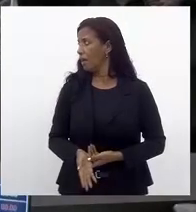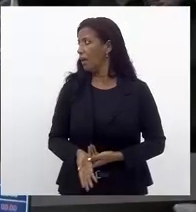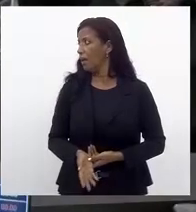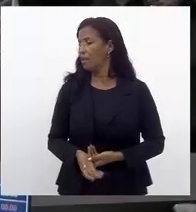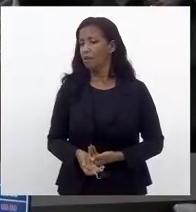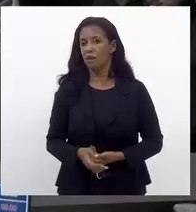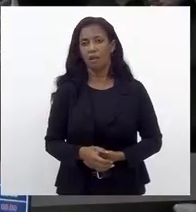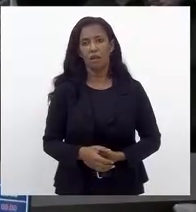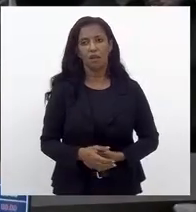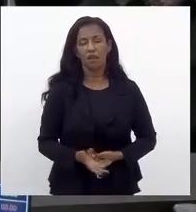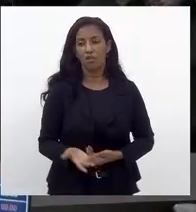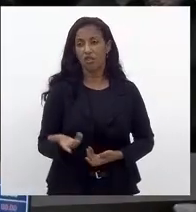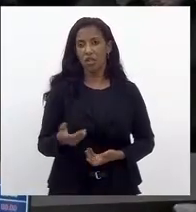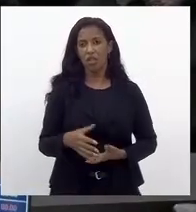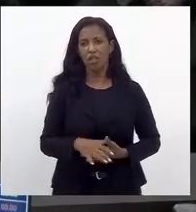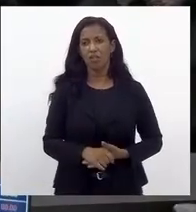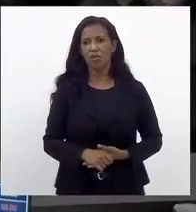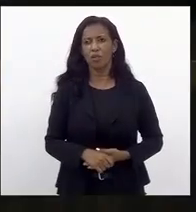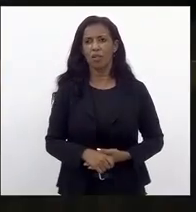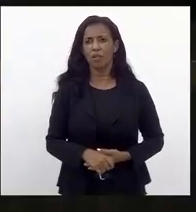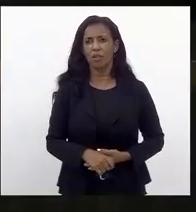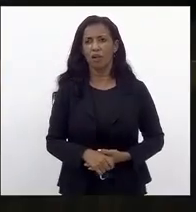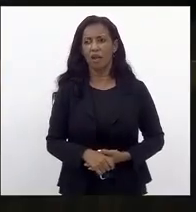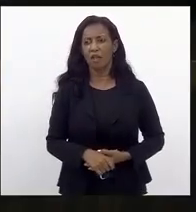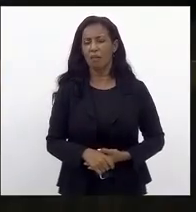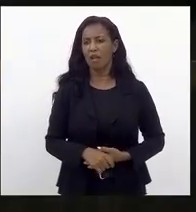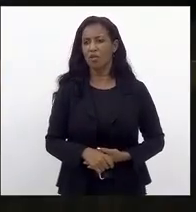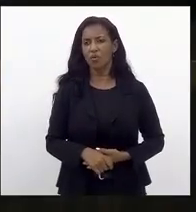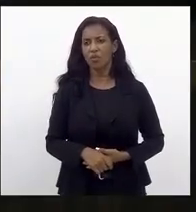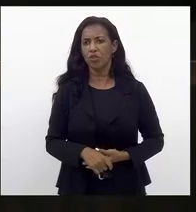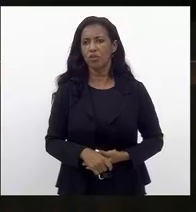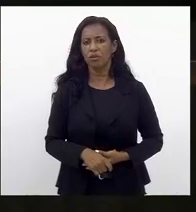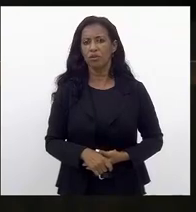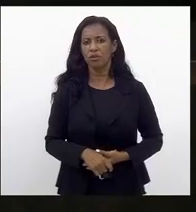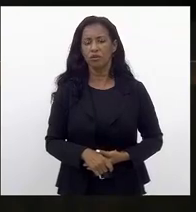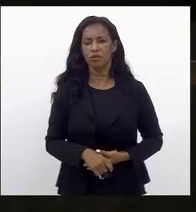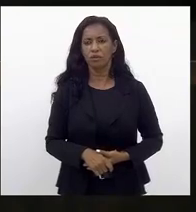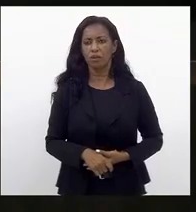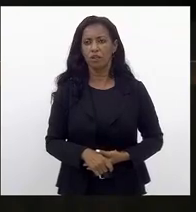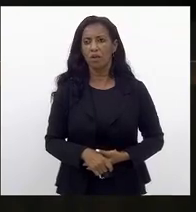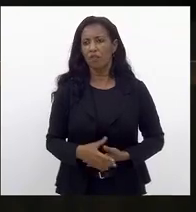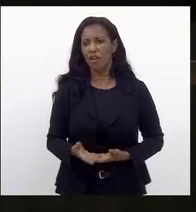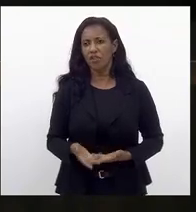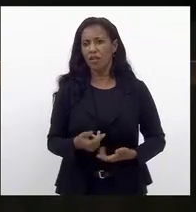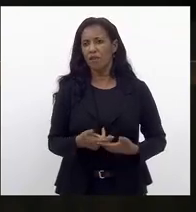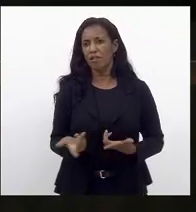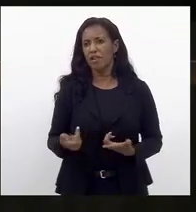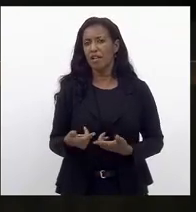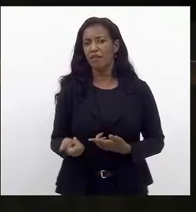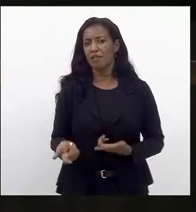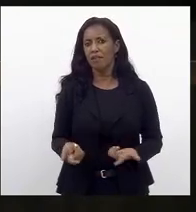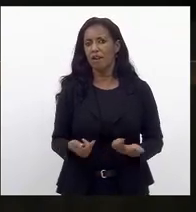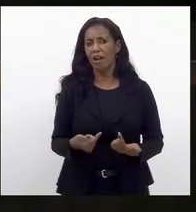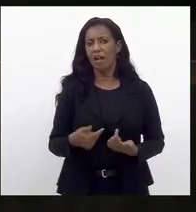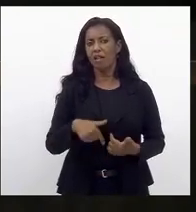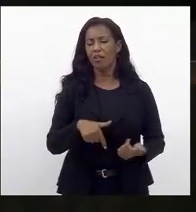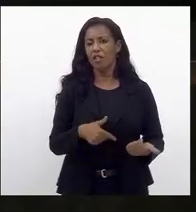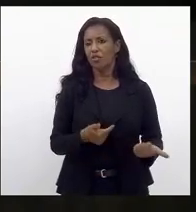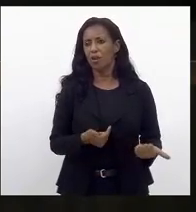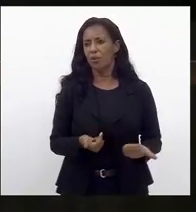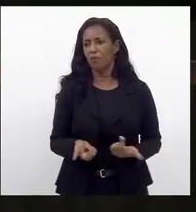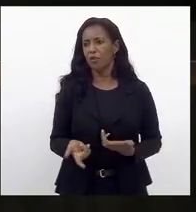até duas da manhã discutindo as mudanças especial As Meninas Super Poderosas da